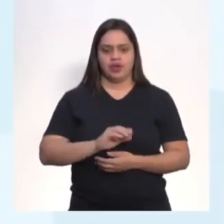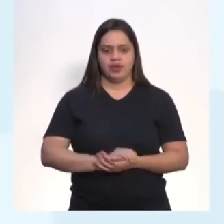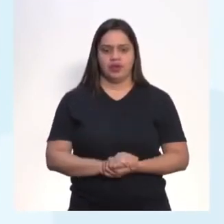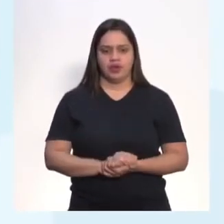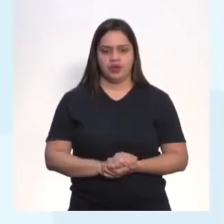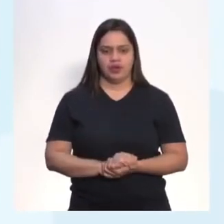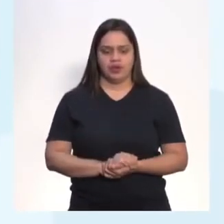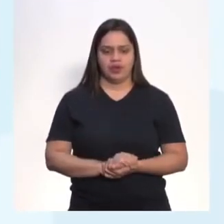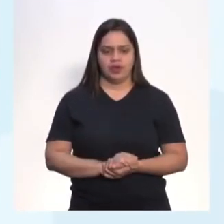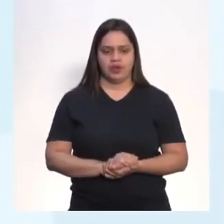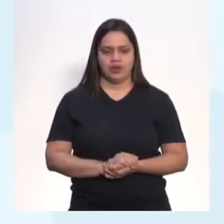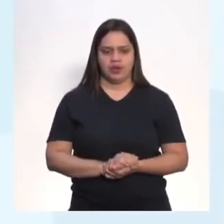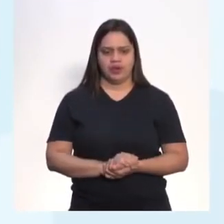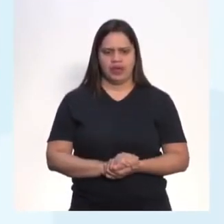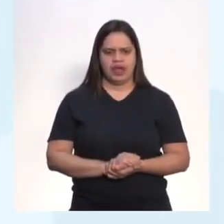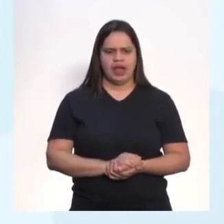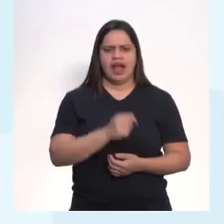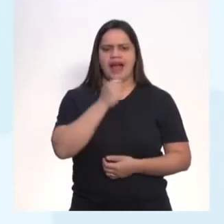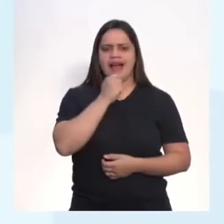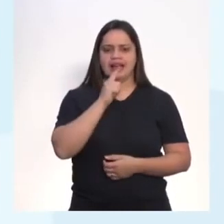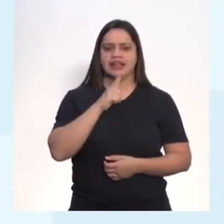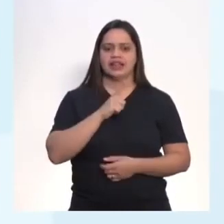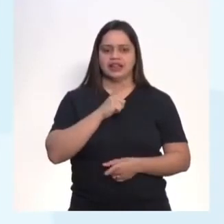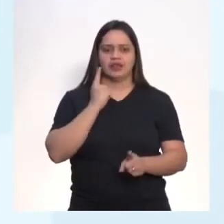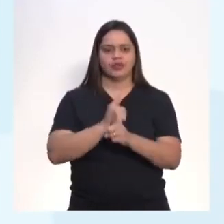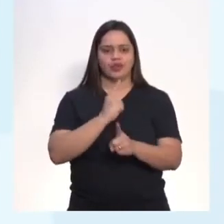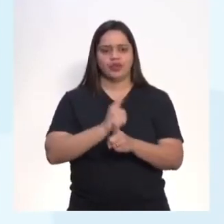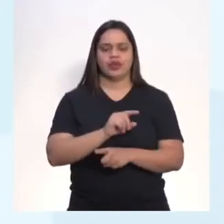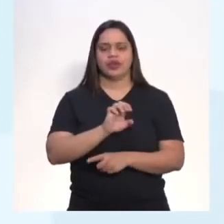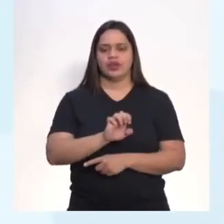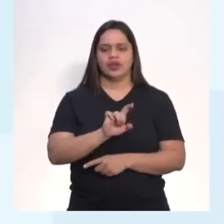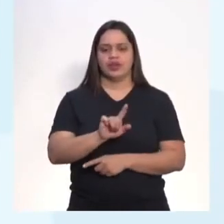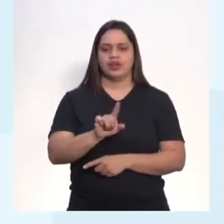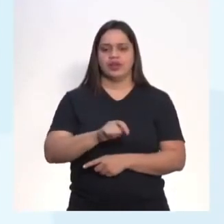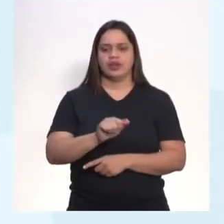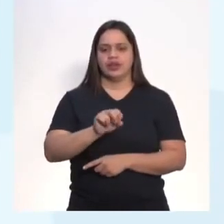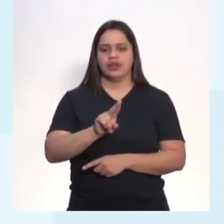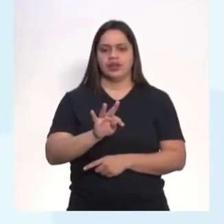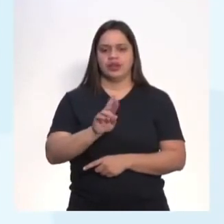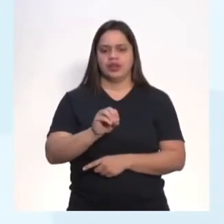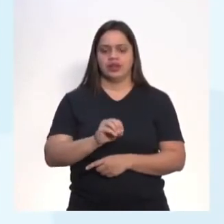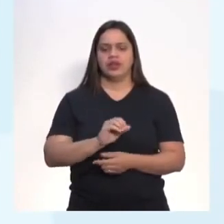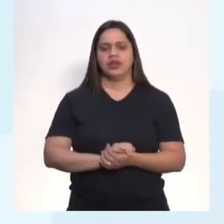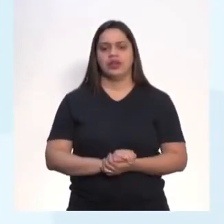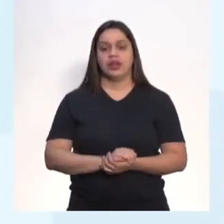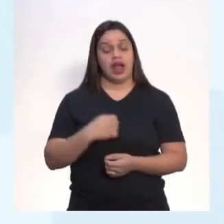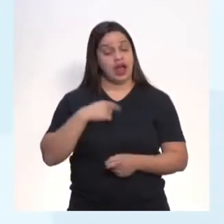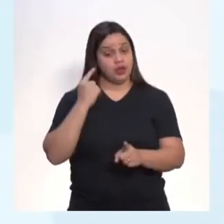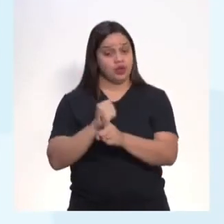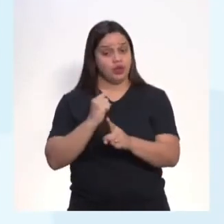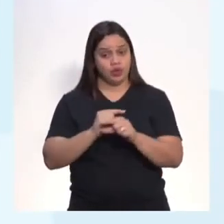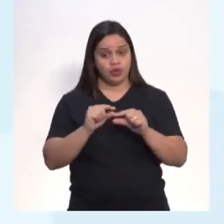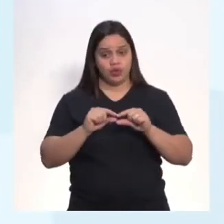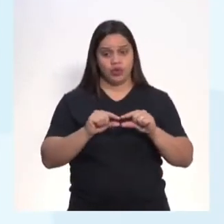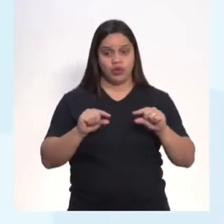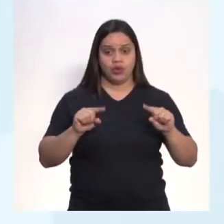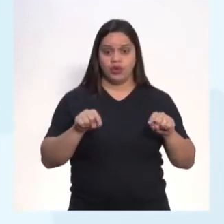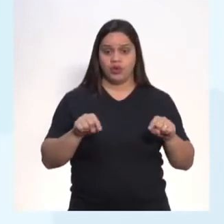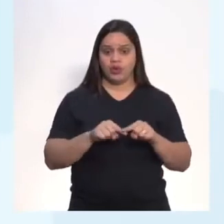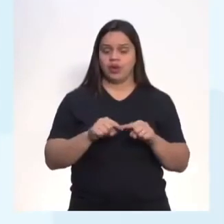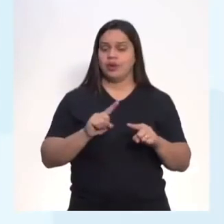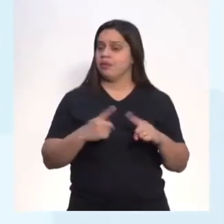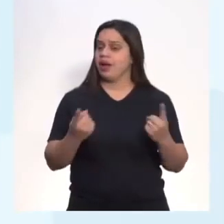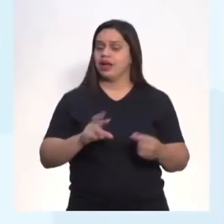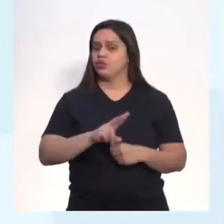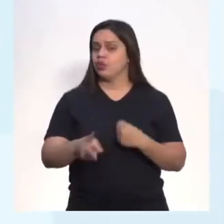eles ainda estão cismando no exausto. Eu não achei esse exausto. Se alguém achou o exausto, fala pra mim onde tá. Tá escrito aqui Ah, embaixo. exausto. Mas, gente,